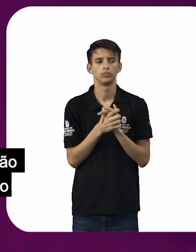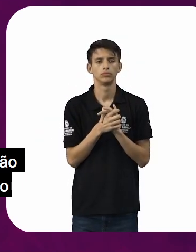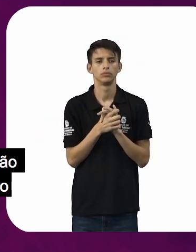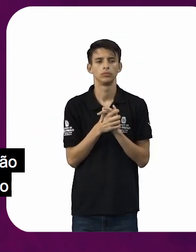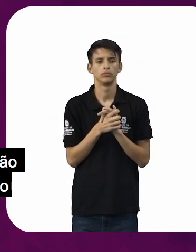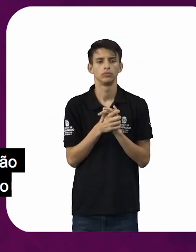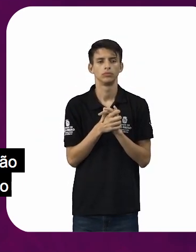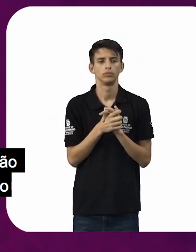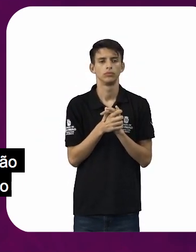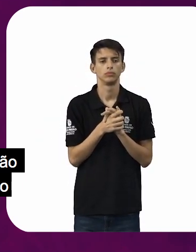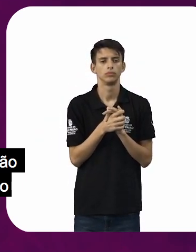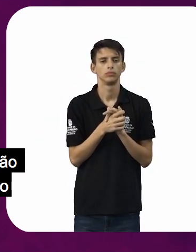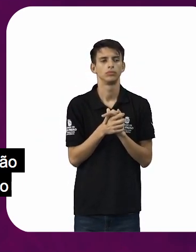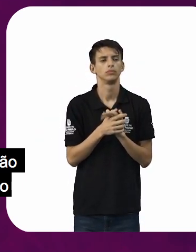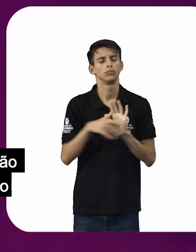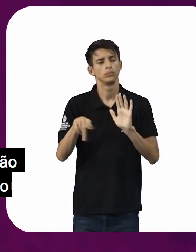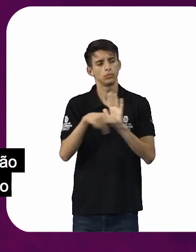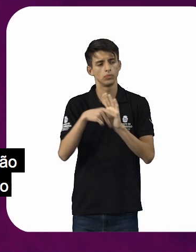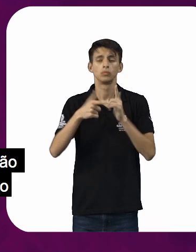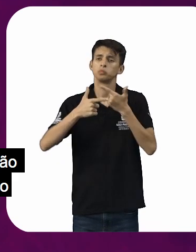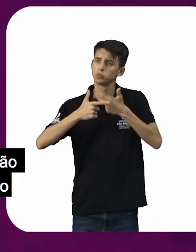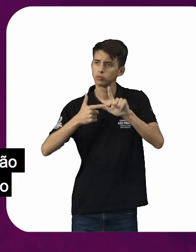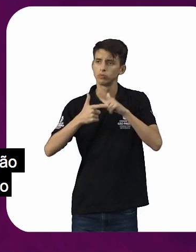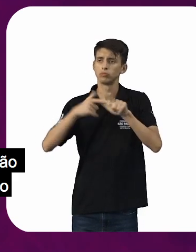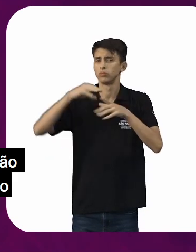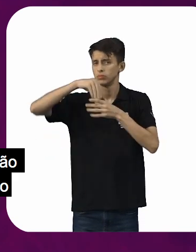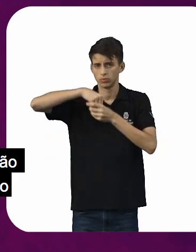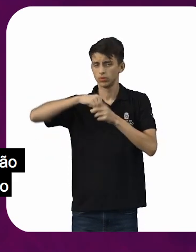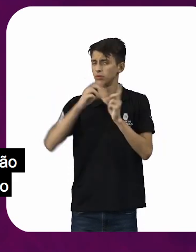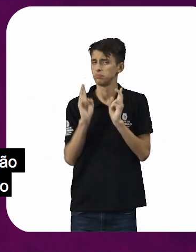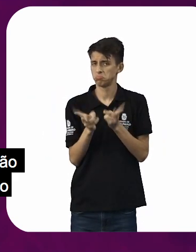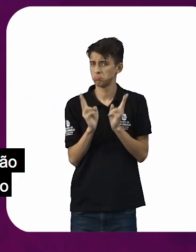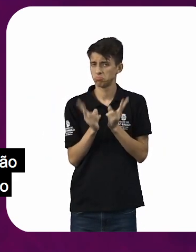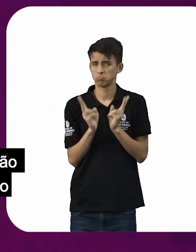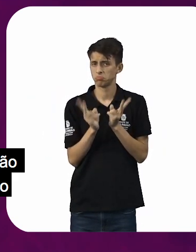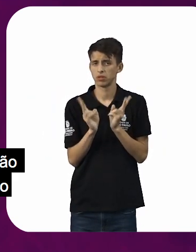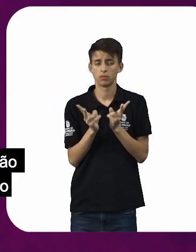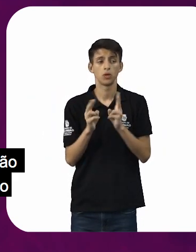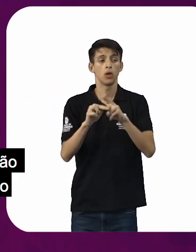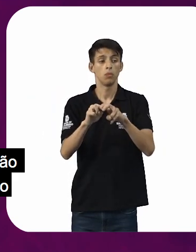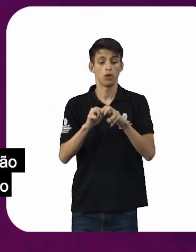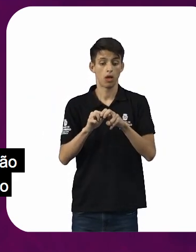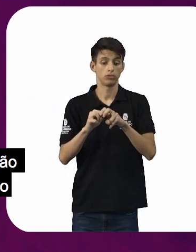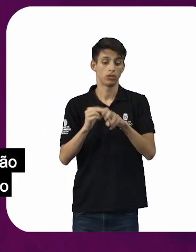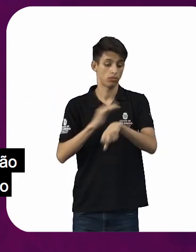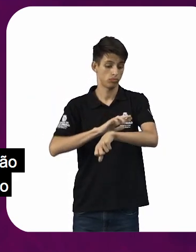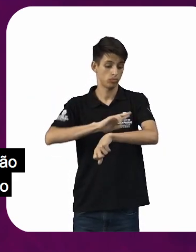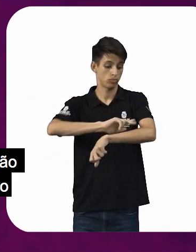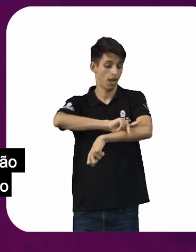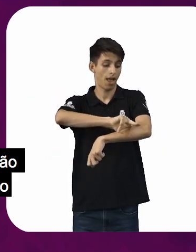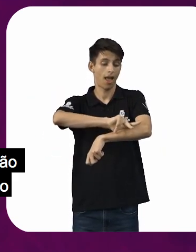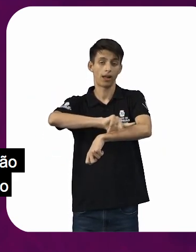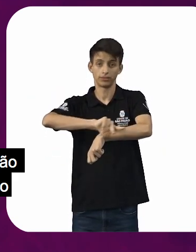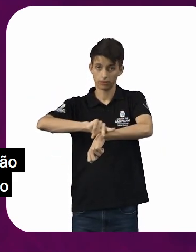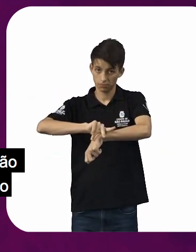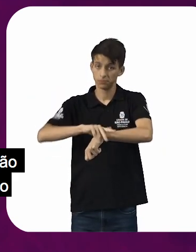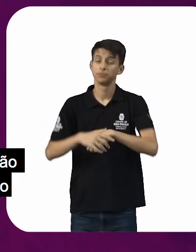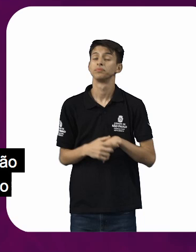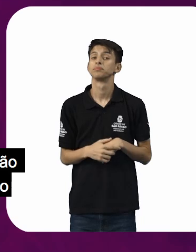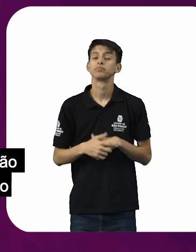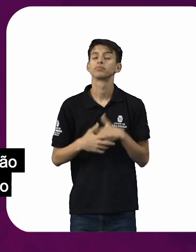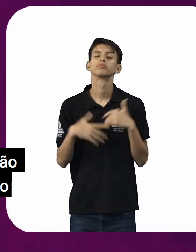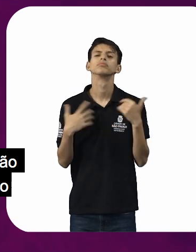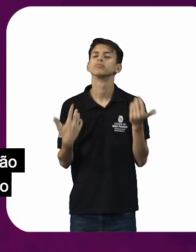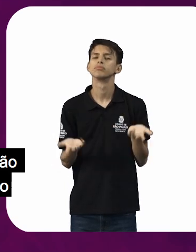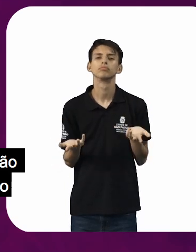nuclear do delito é o mesmo, é a discriminação por conta da raça. Então, não tinha sentido